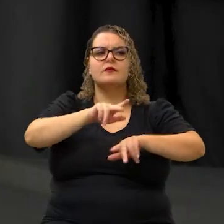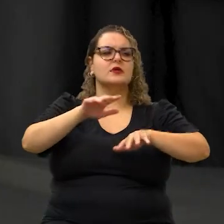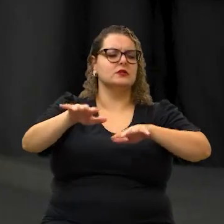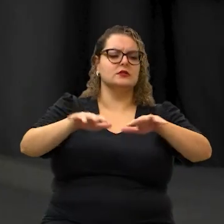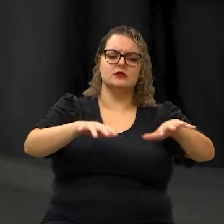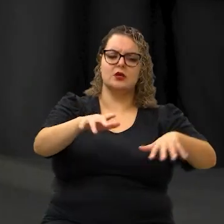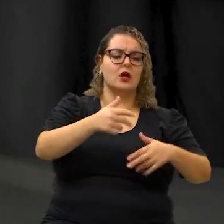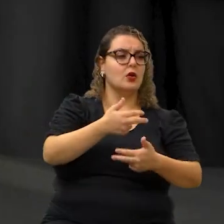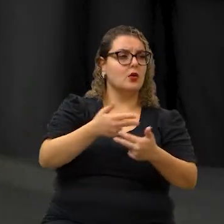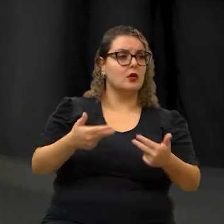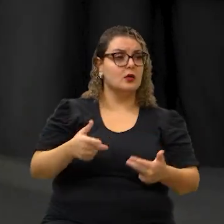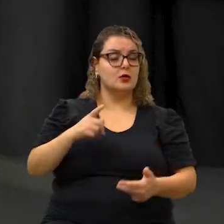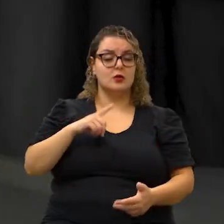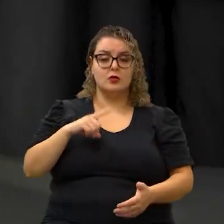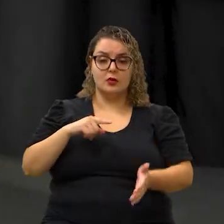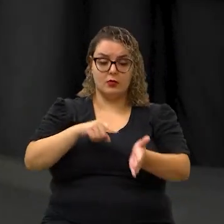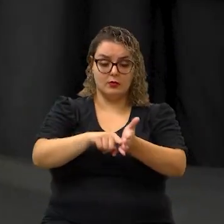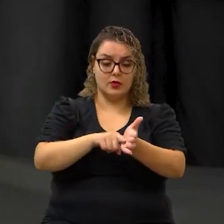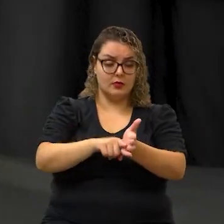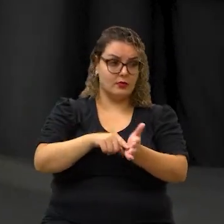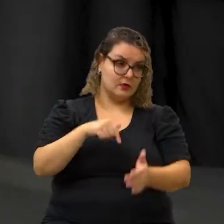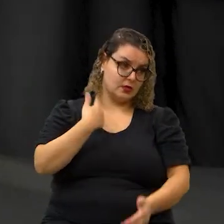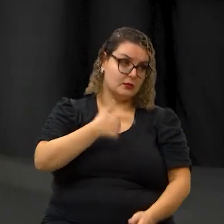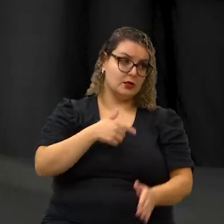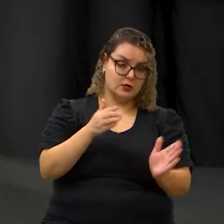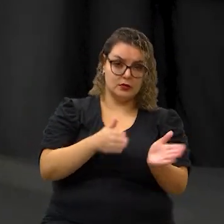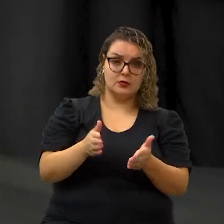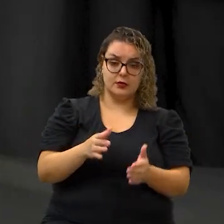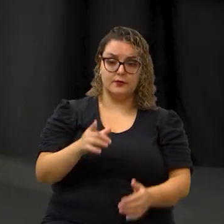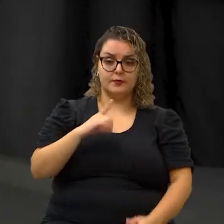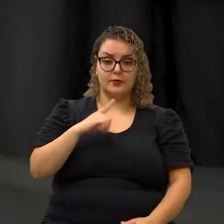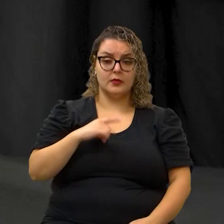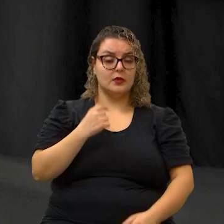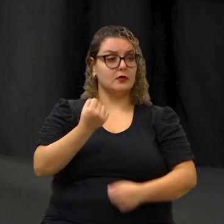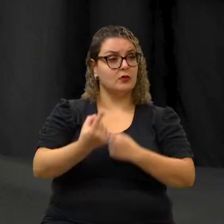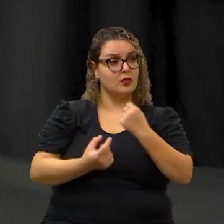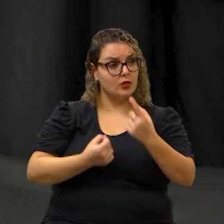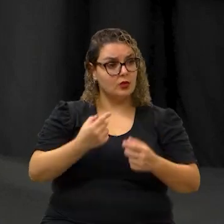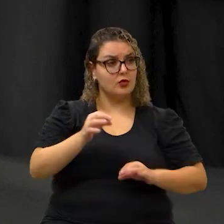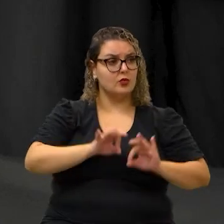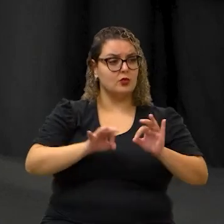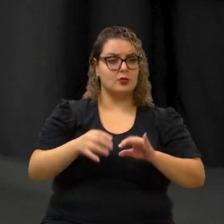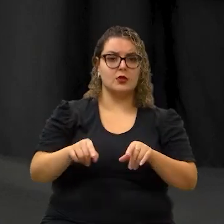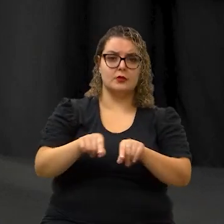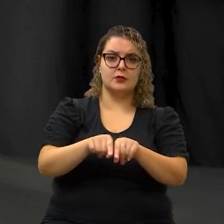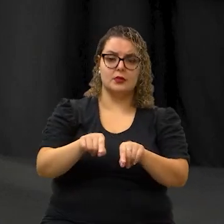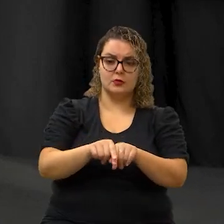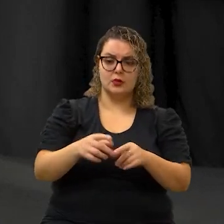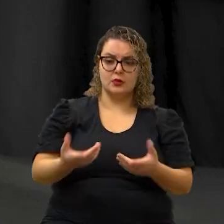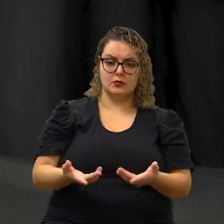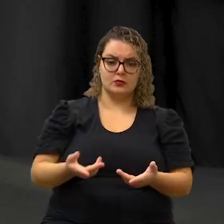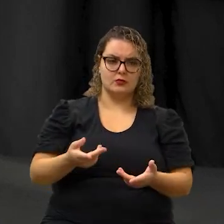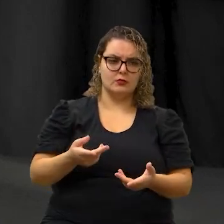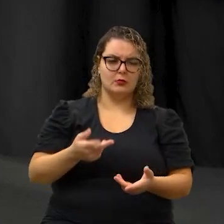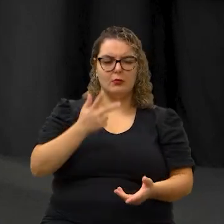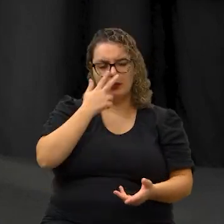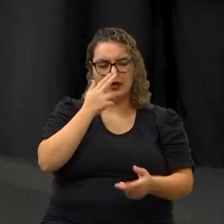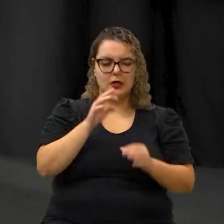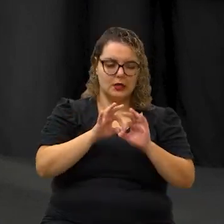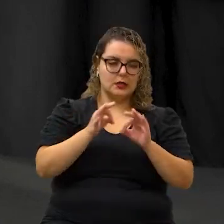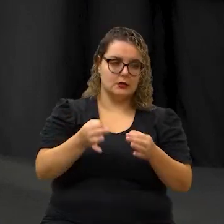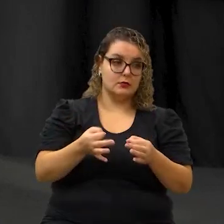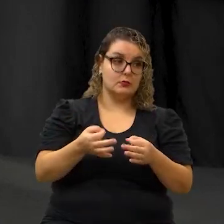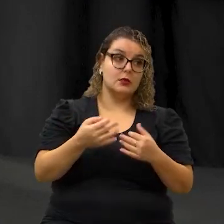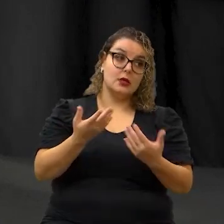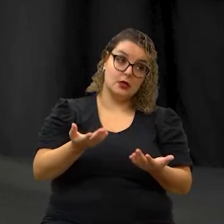muitas coisas. E eu tenho aqui uma pequena pesquisa feita pela nossa produção, que você trouxe alguns projetos, inclusive alguns que